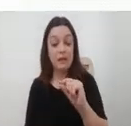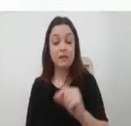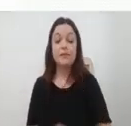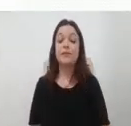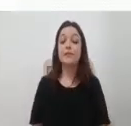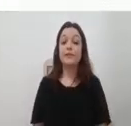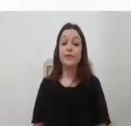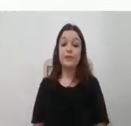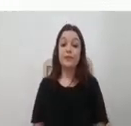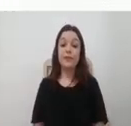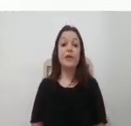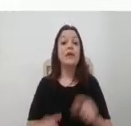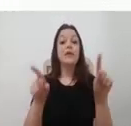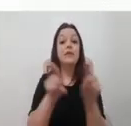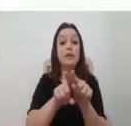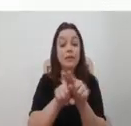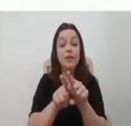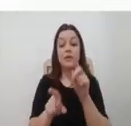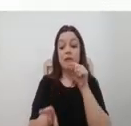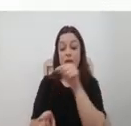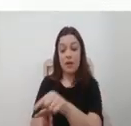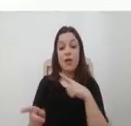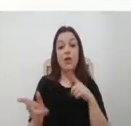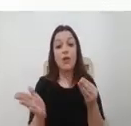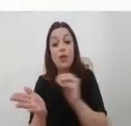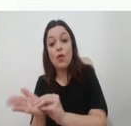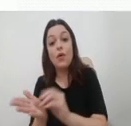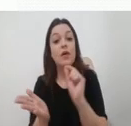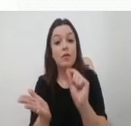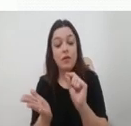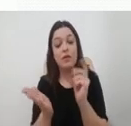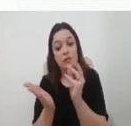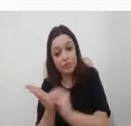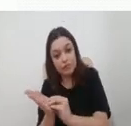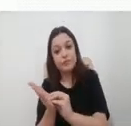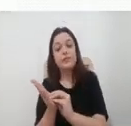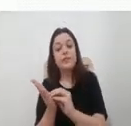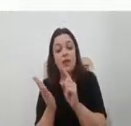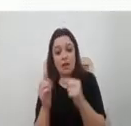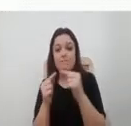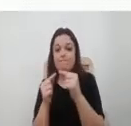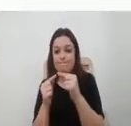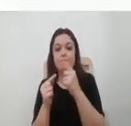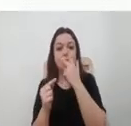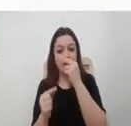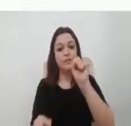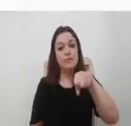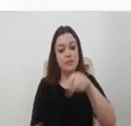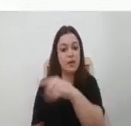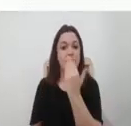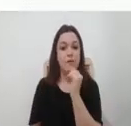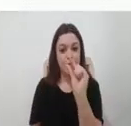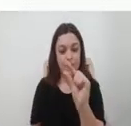fome ou sede. Aqui então, colocar, né, com o que o sinal é